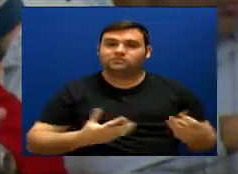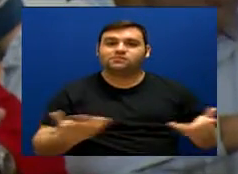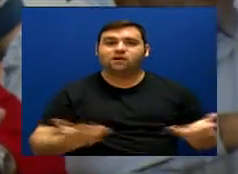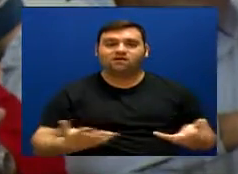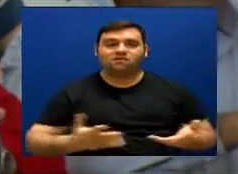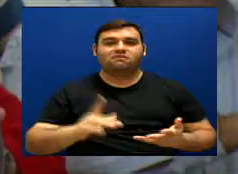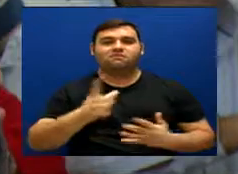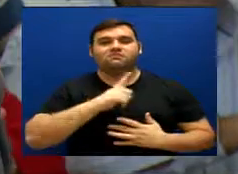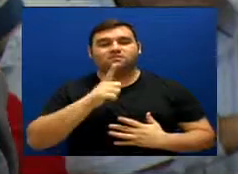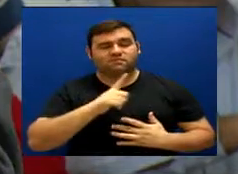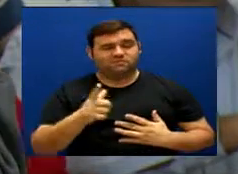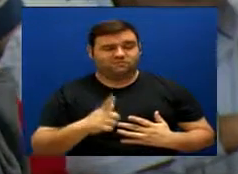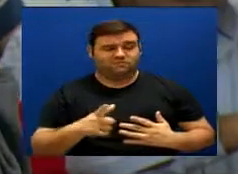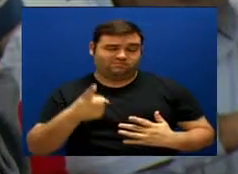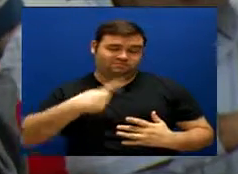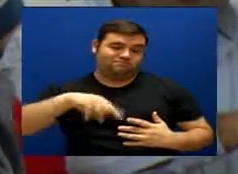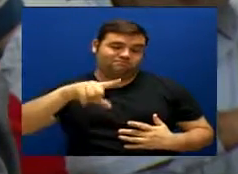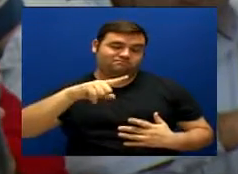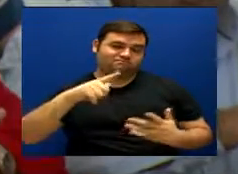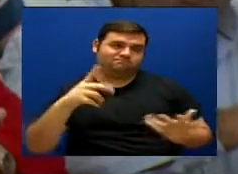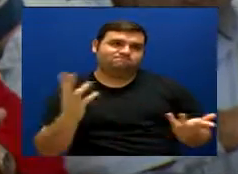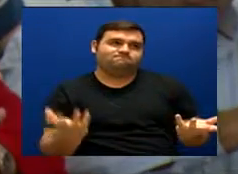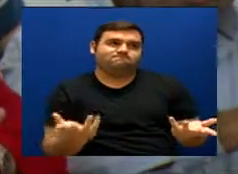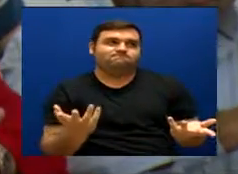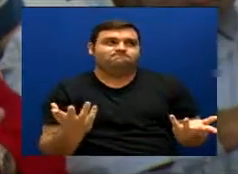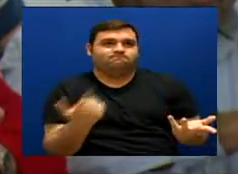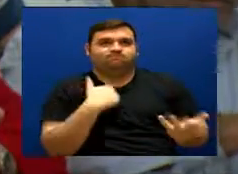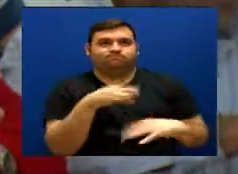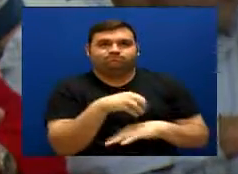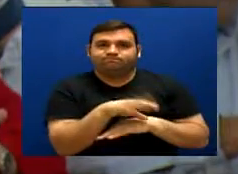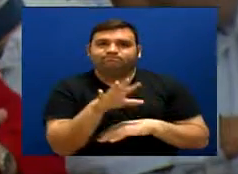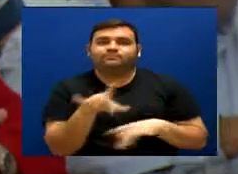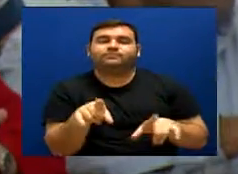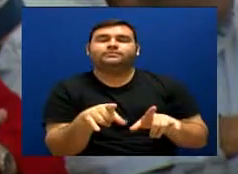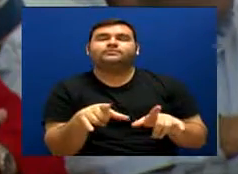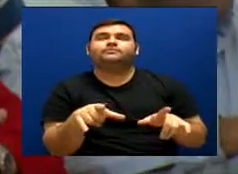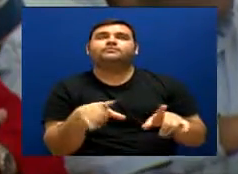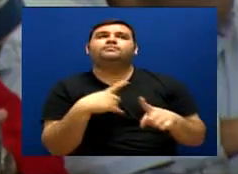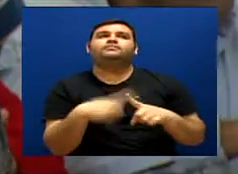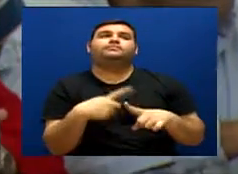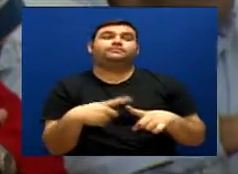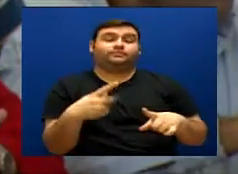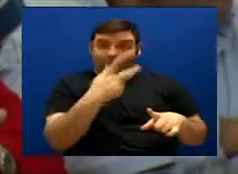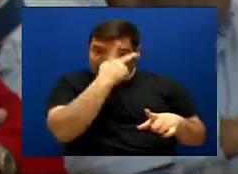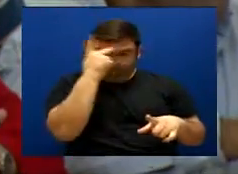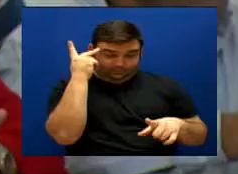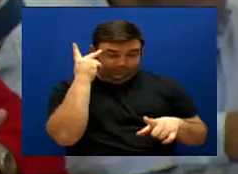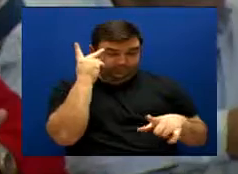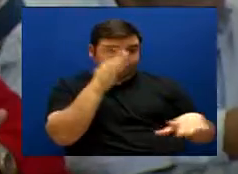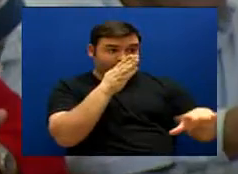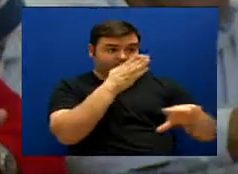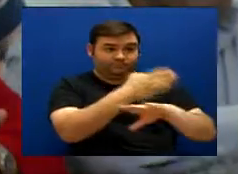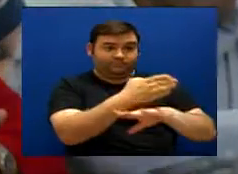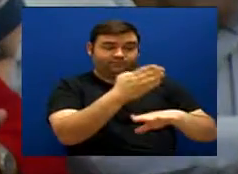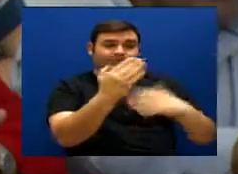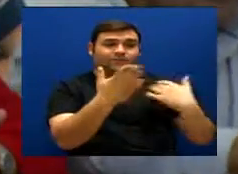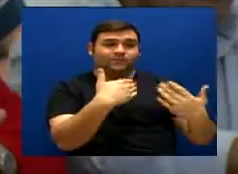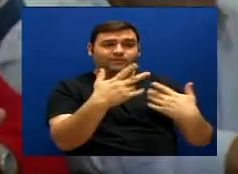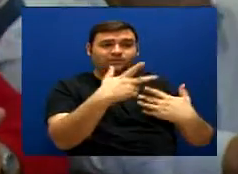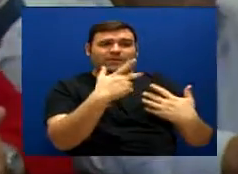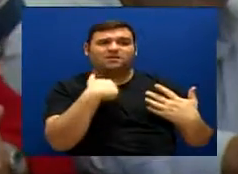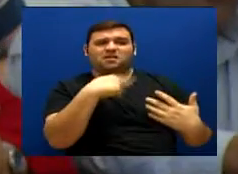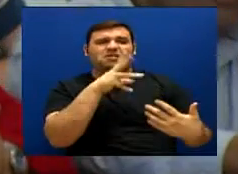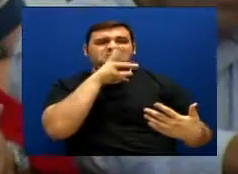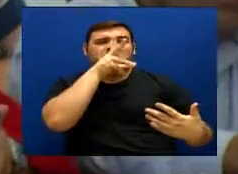aí essa minha sugestão, que o munícipe procure essas pessoas, não